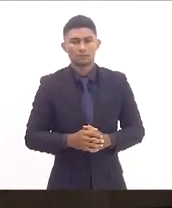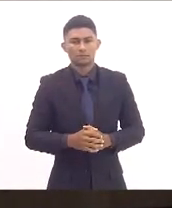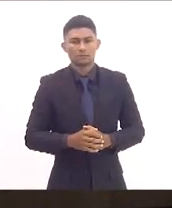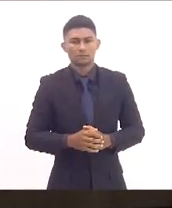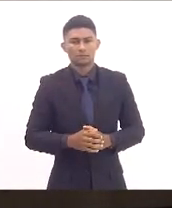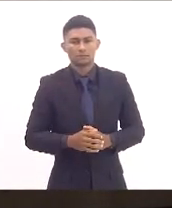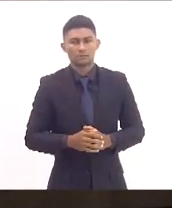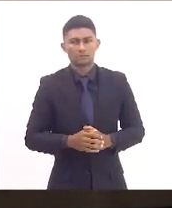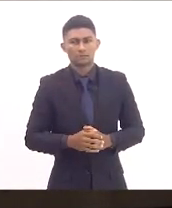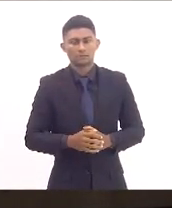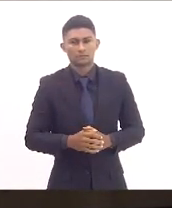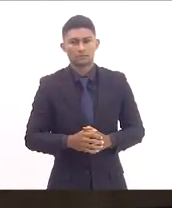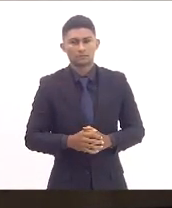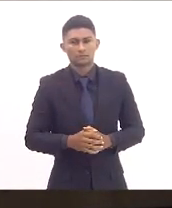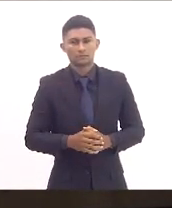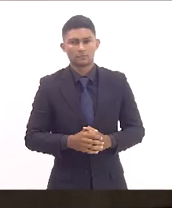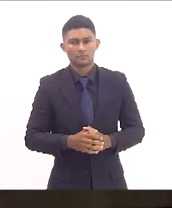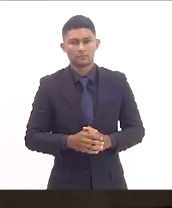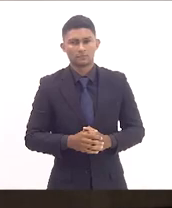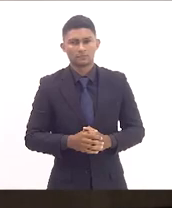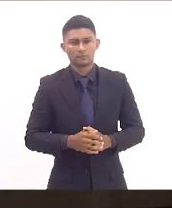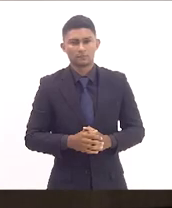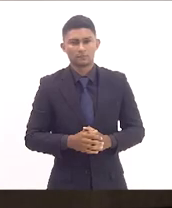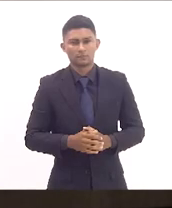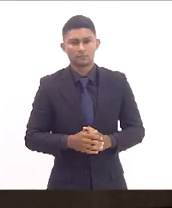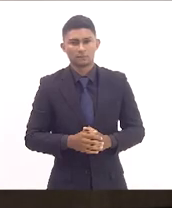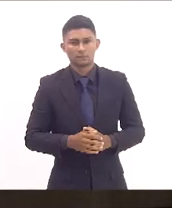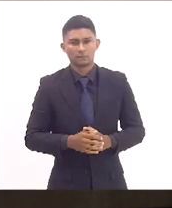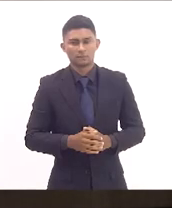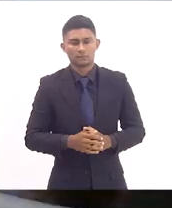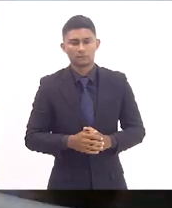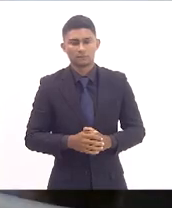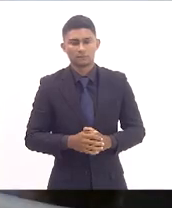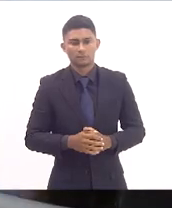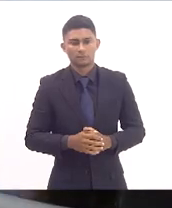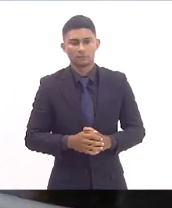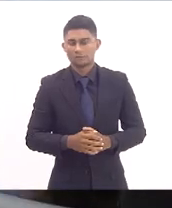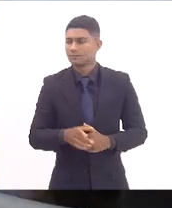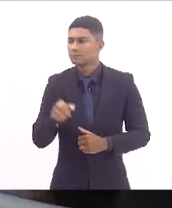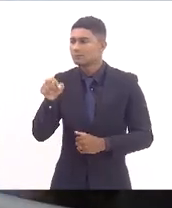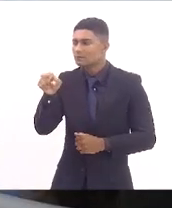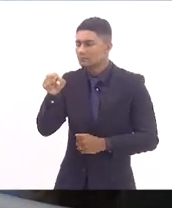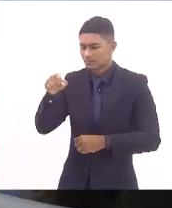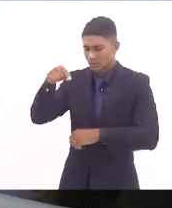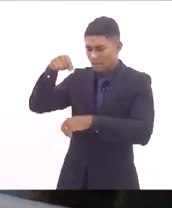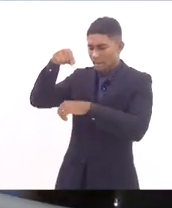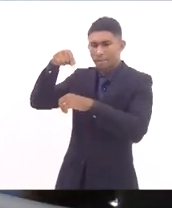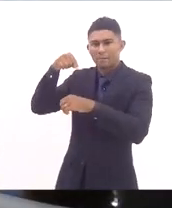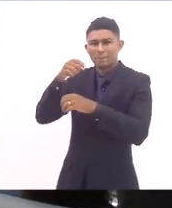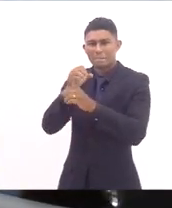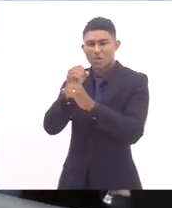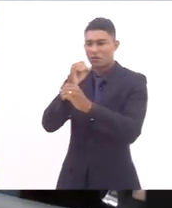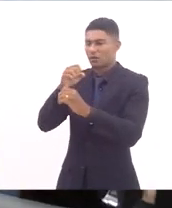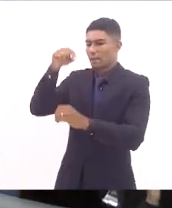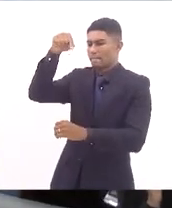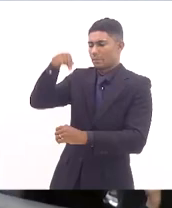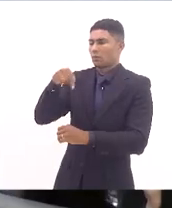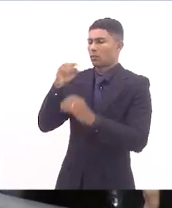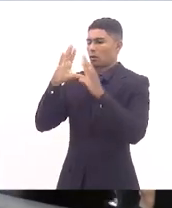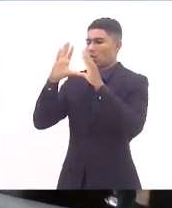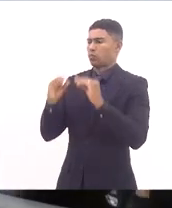E você tá desligando o telefone o telefone aí microfone vossa excelência' aperta em cima ele